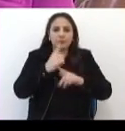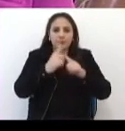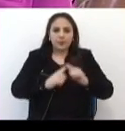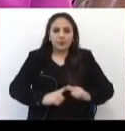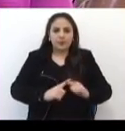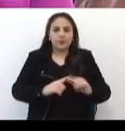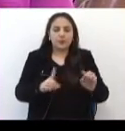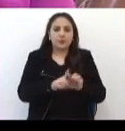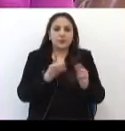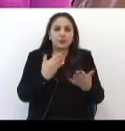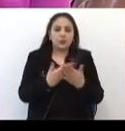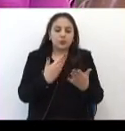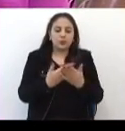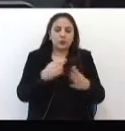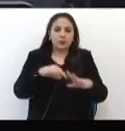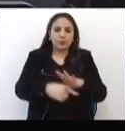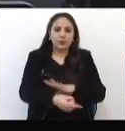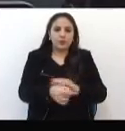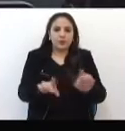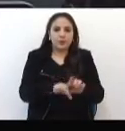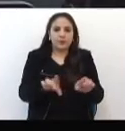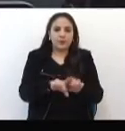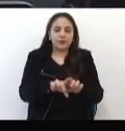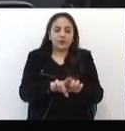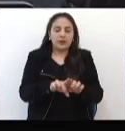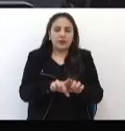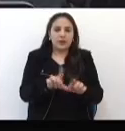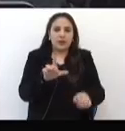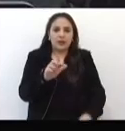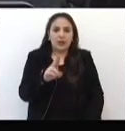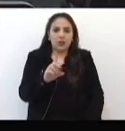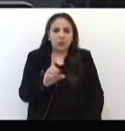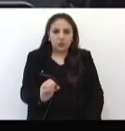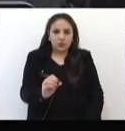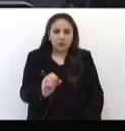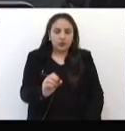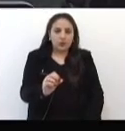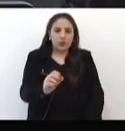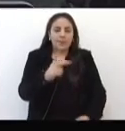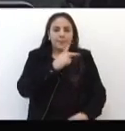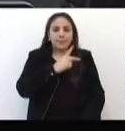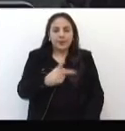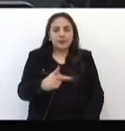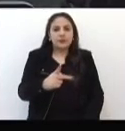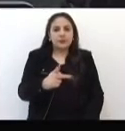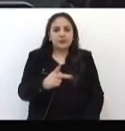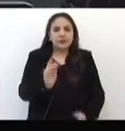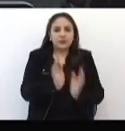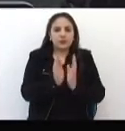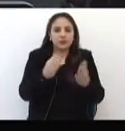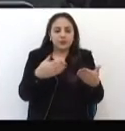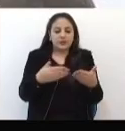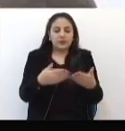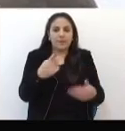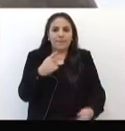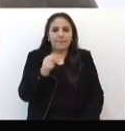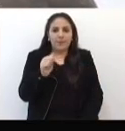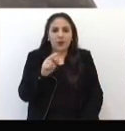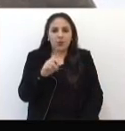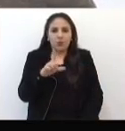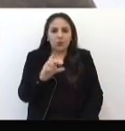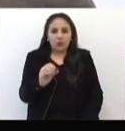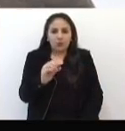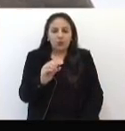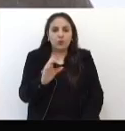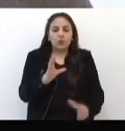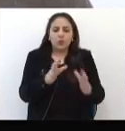uma vez para fazer um estudo aprofundado sobre o laudo pericial. O presidente da comissão de inquérito, o vereador Paulo